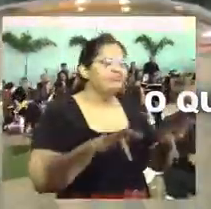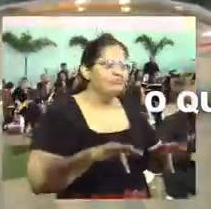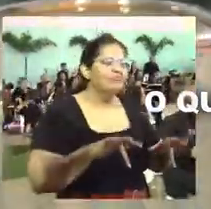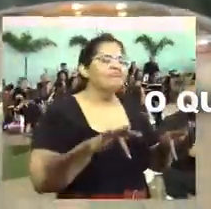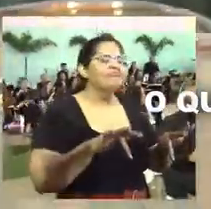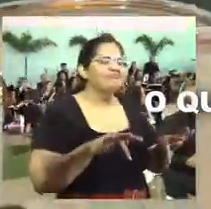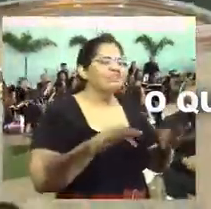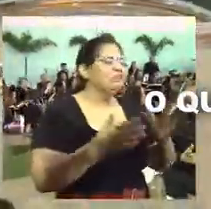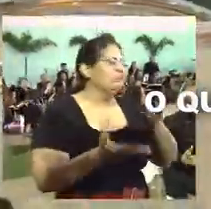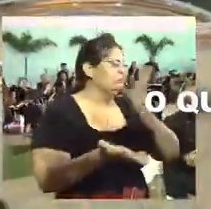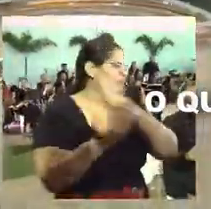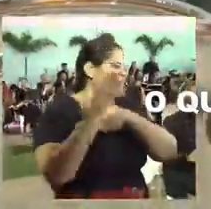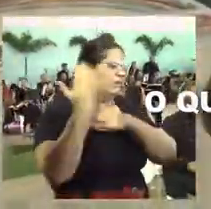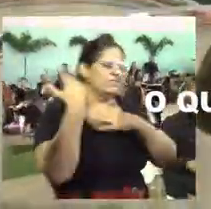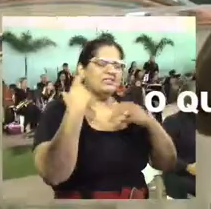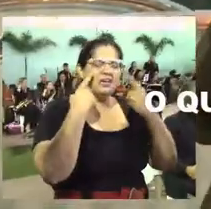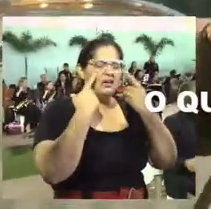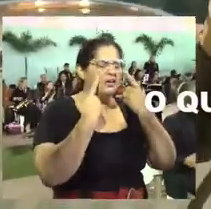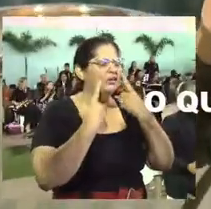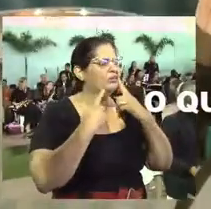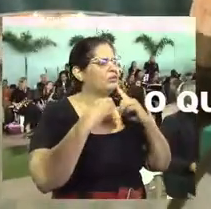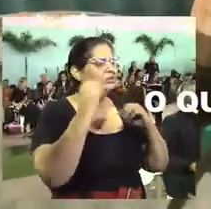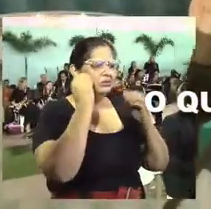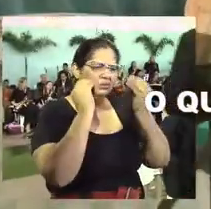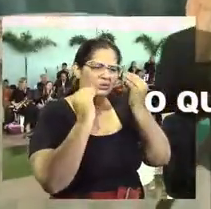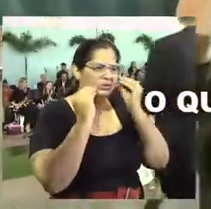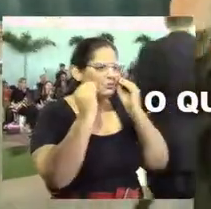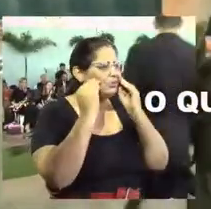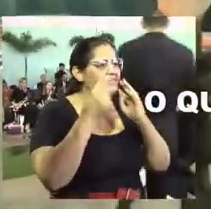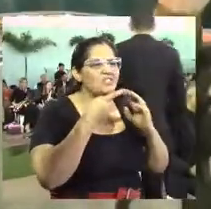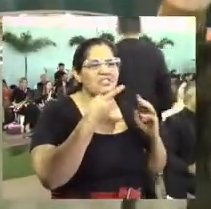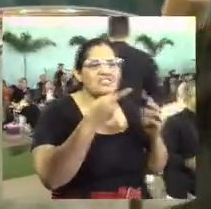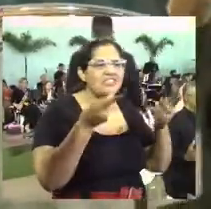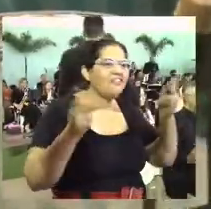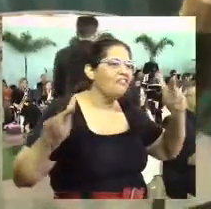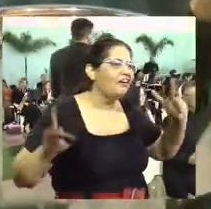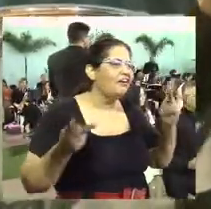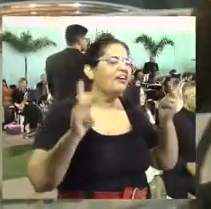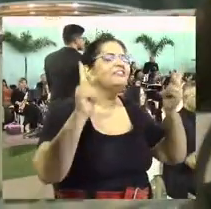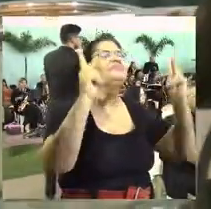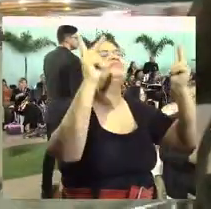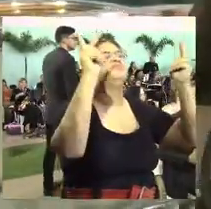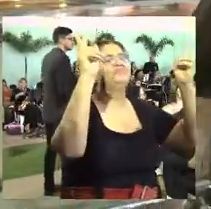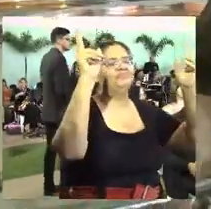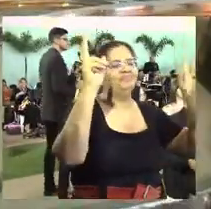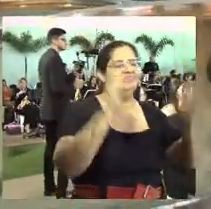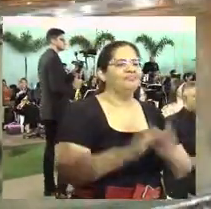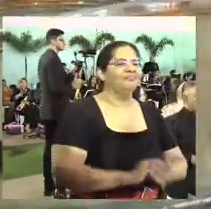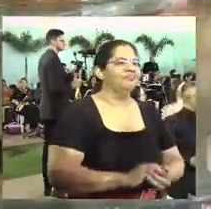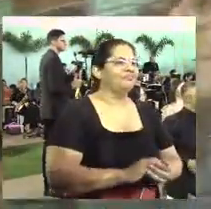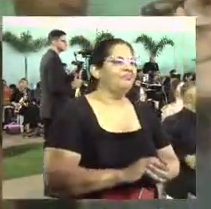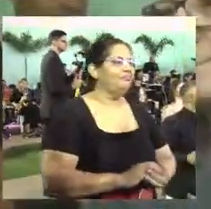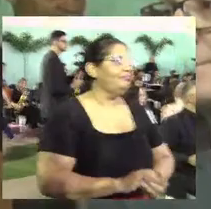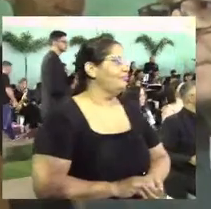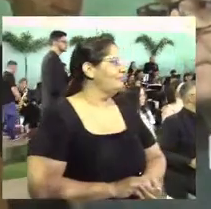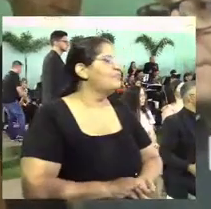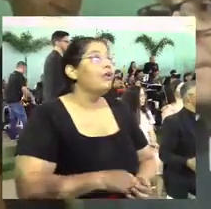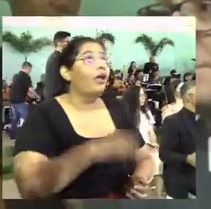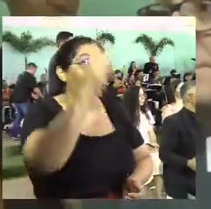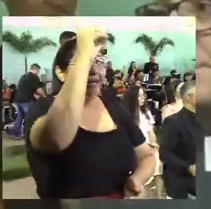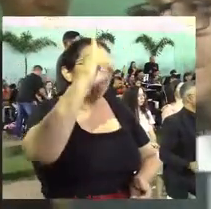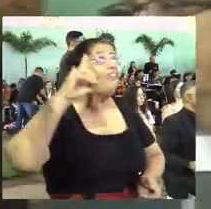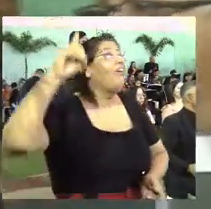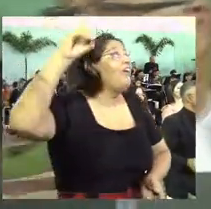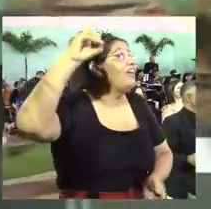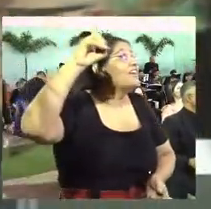o que era choro será o seu testemunho Deus te diz assim ele que